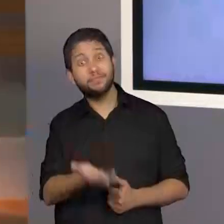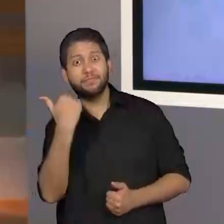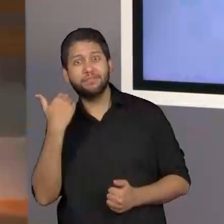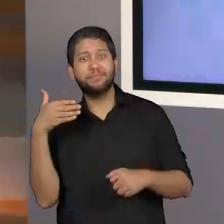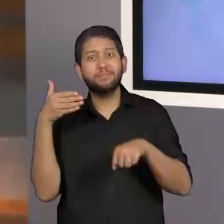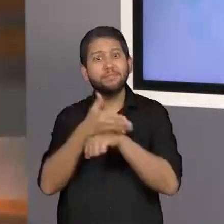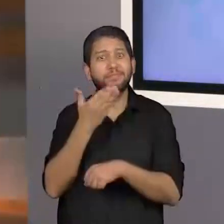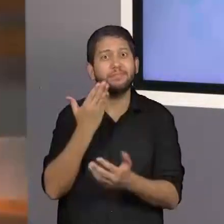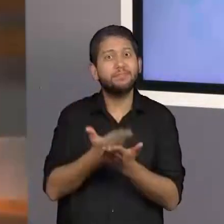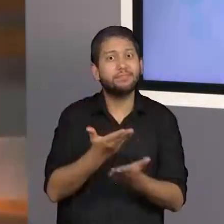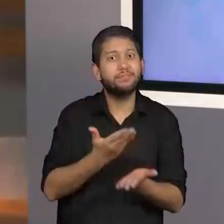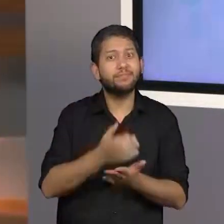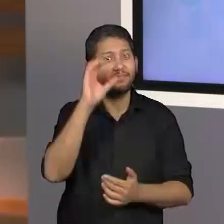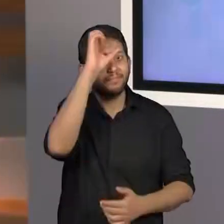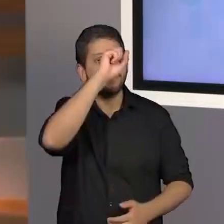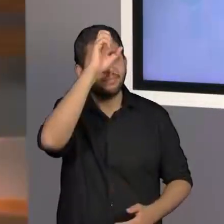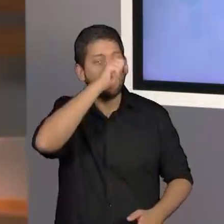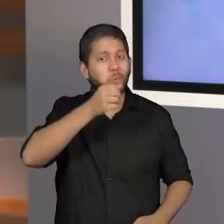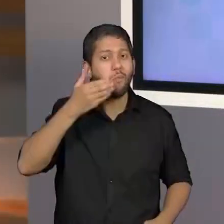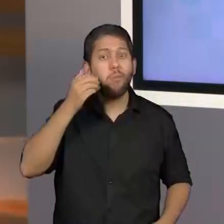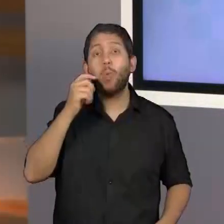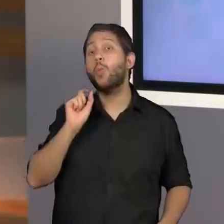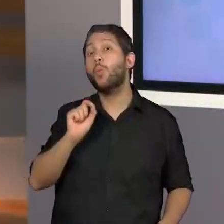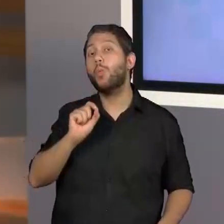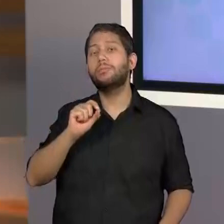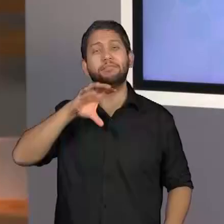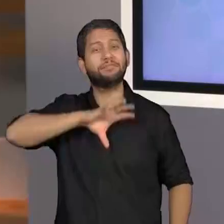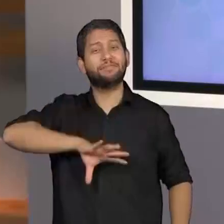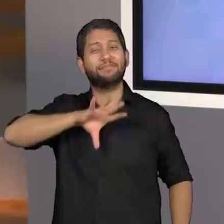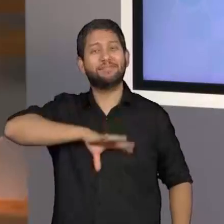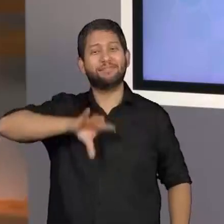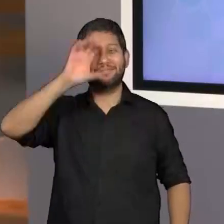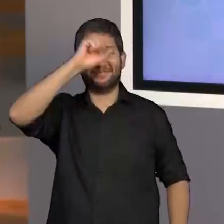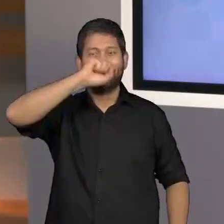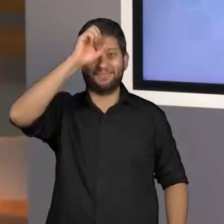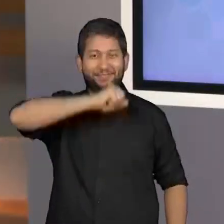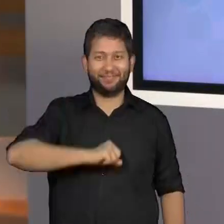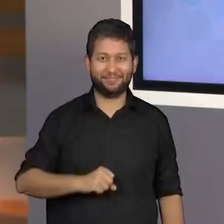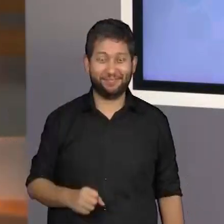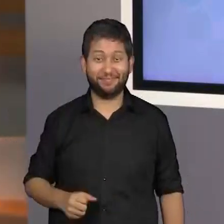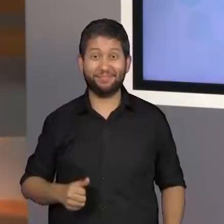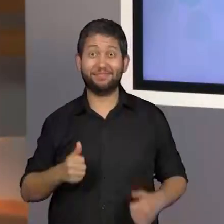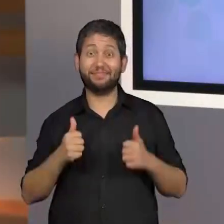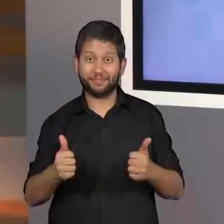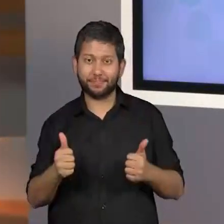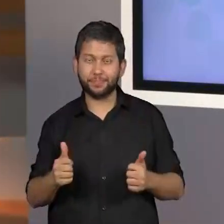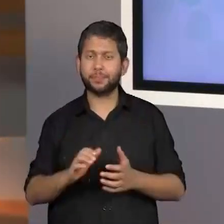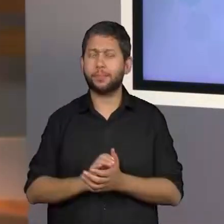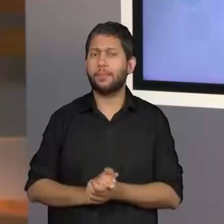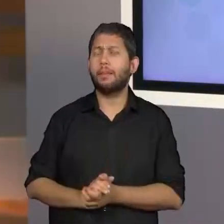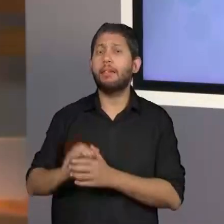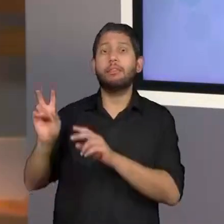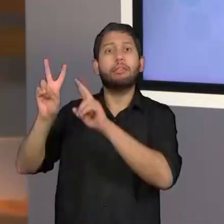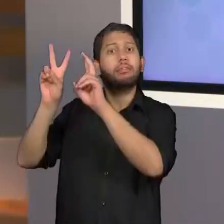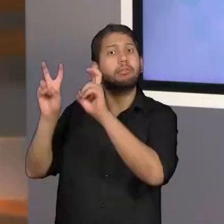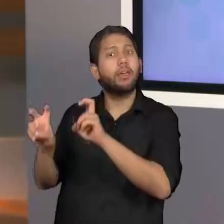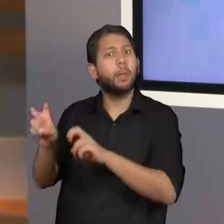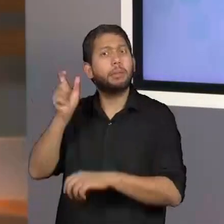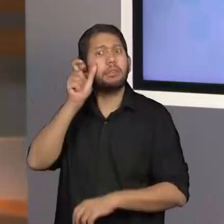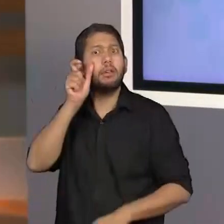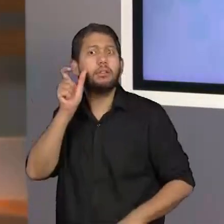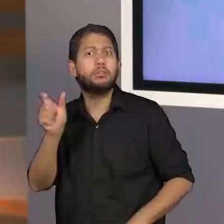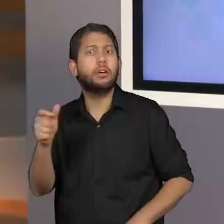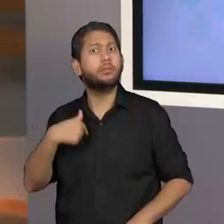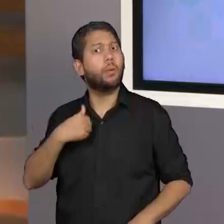aula aí de língua portuguesa. É isso aí, galera. Então hoje nós vamos pegar uma temática, um tema muito interessante